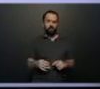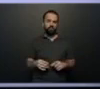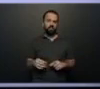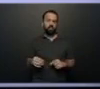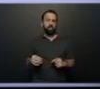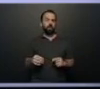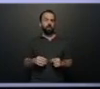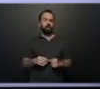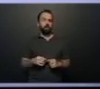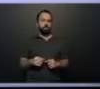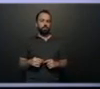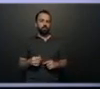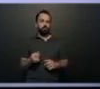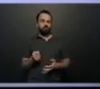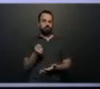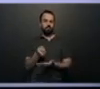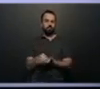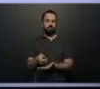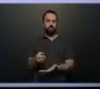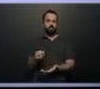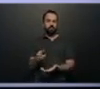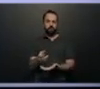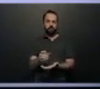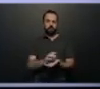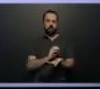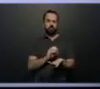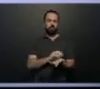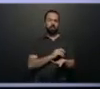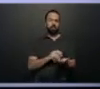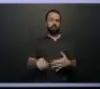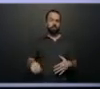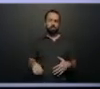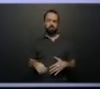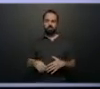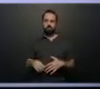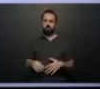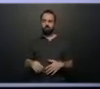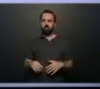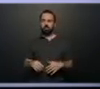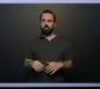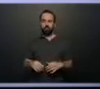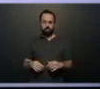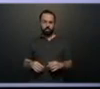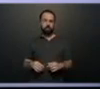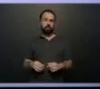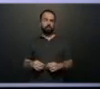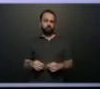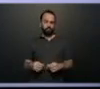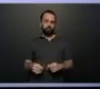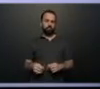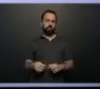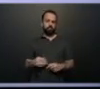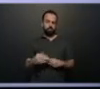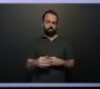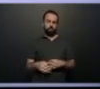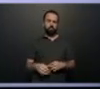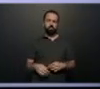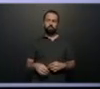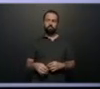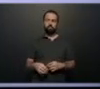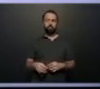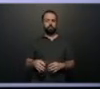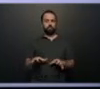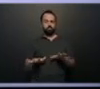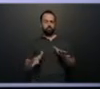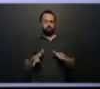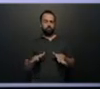substituir por outros modelos mais modernos e assim gerar mais lixo. Em